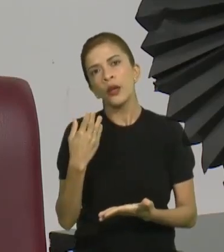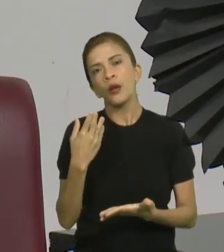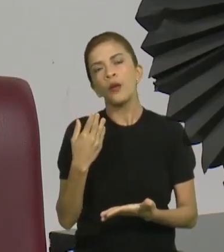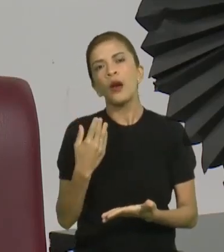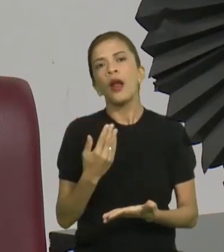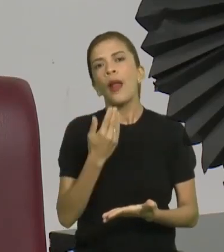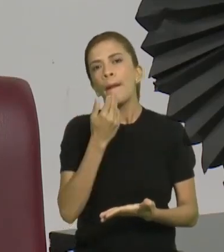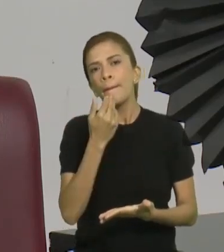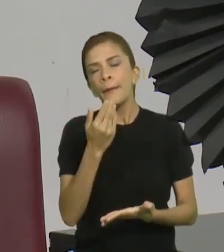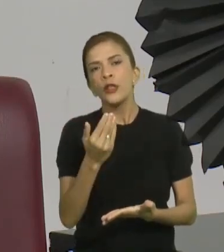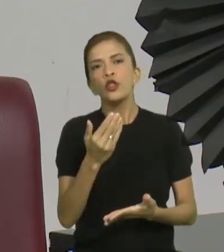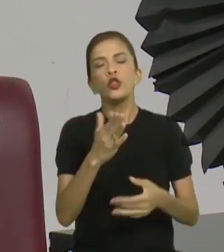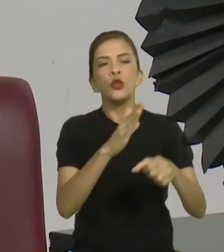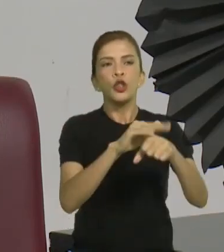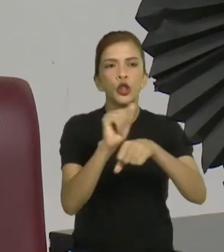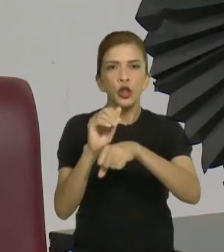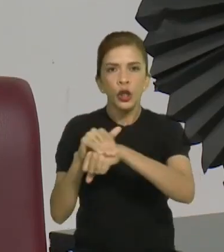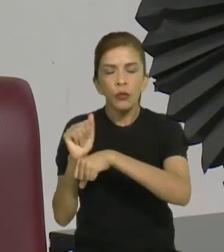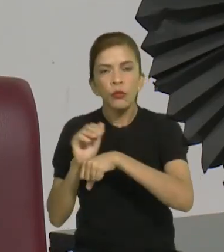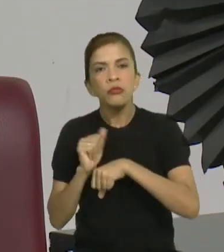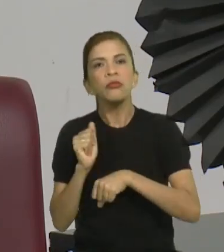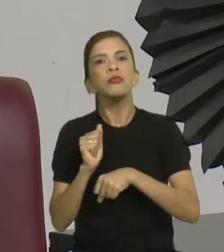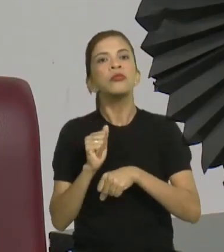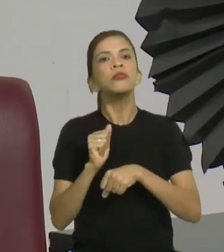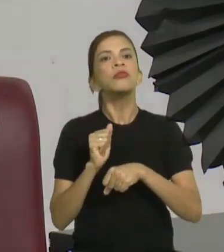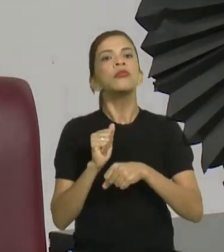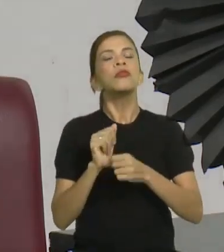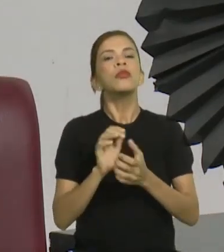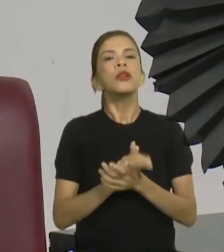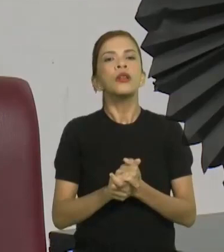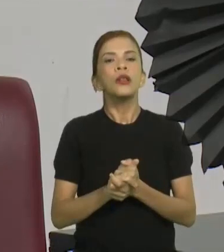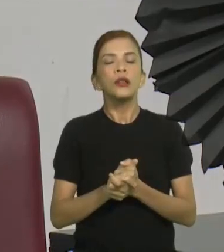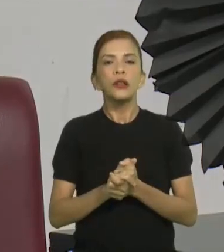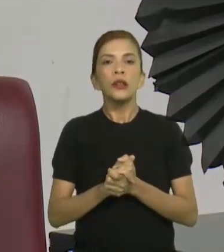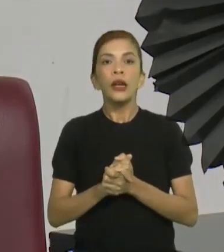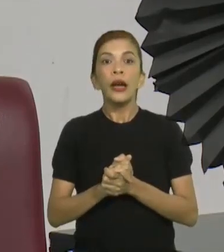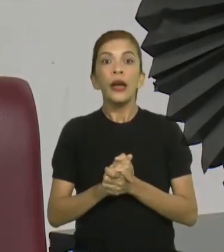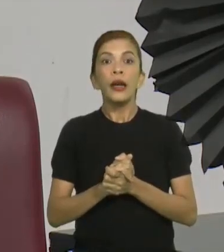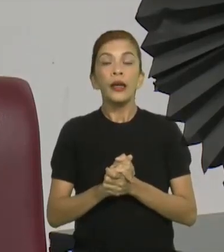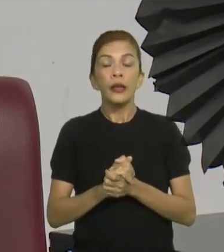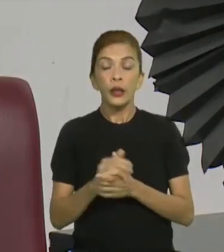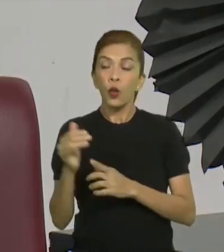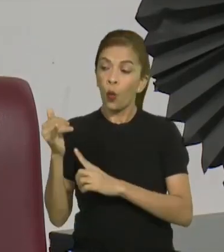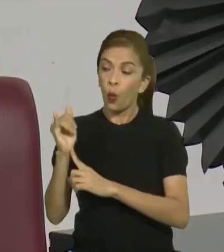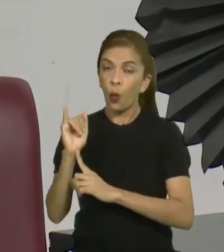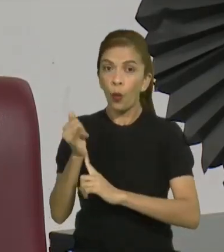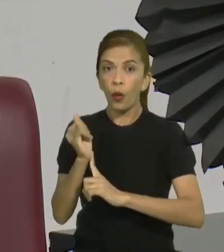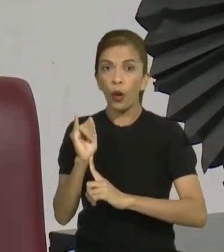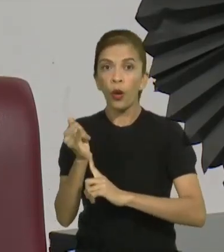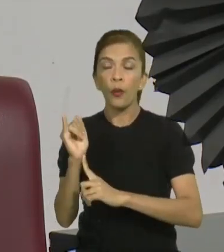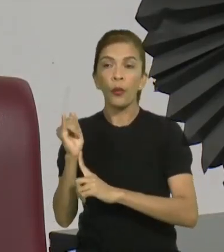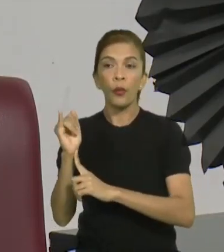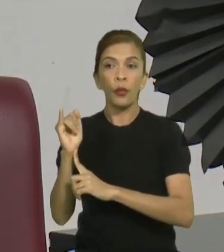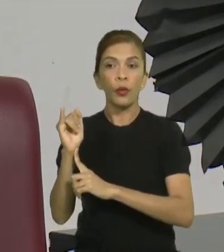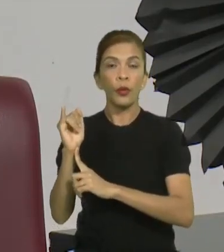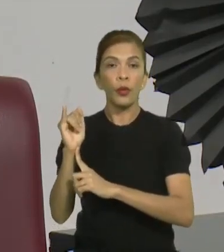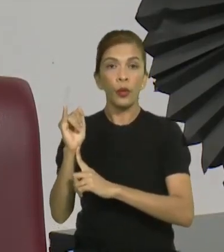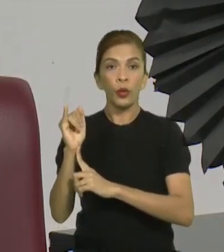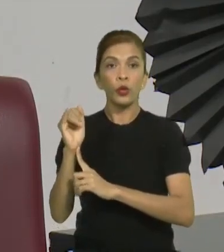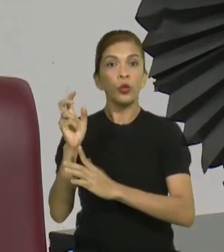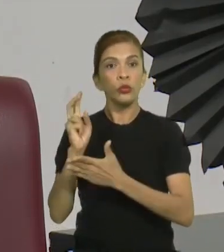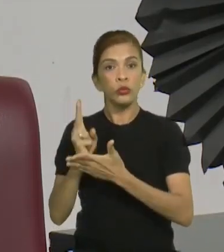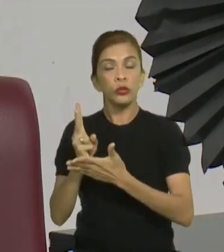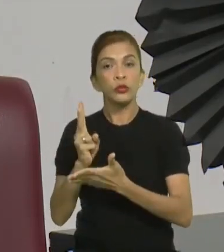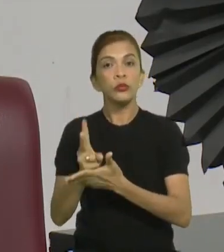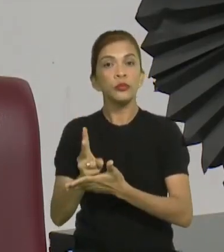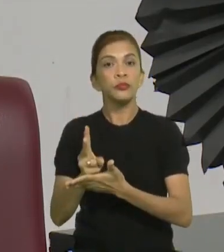chamou alguns brincantes, né, e fez um pedido, que eu colocasse o boi, mas